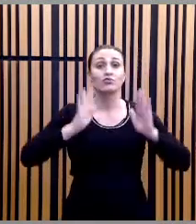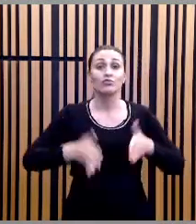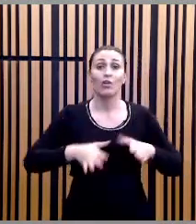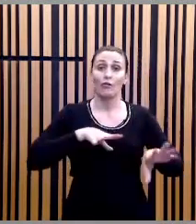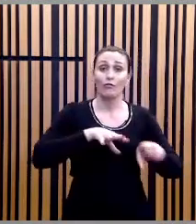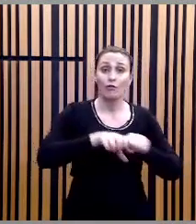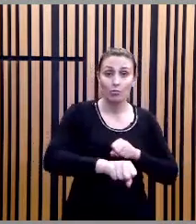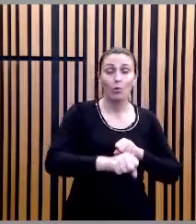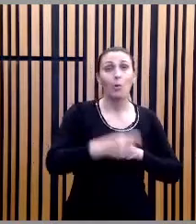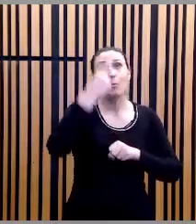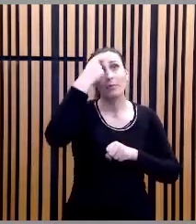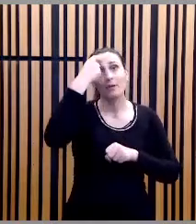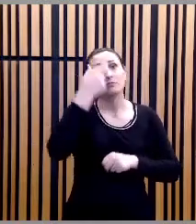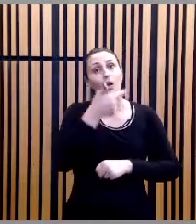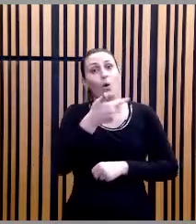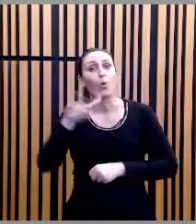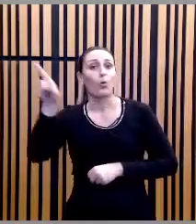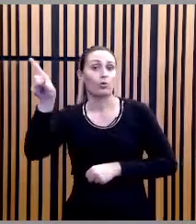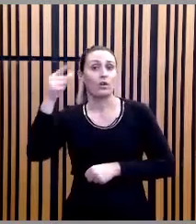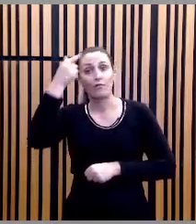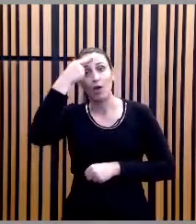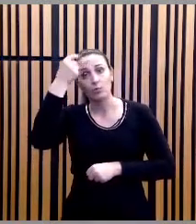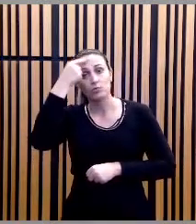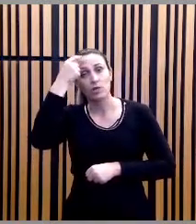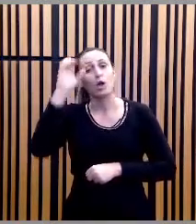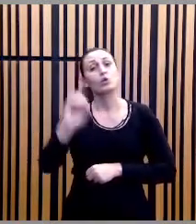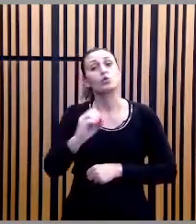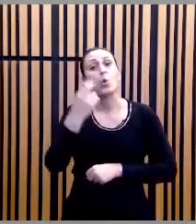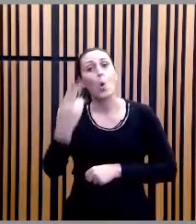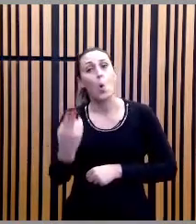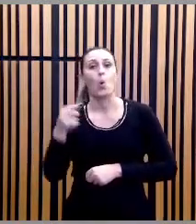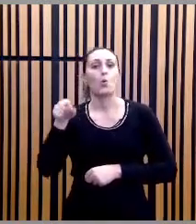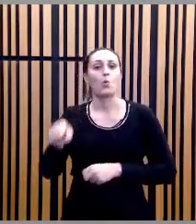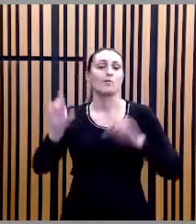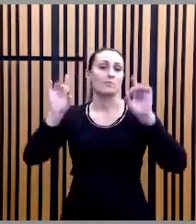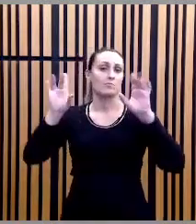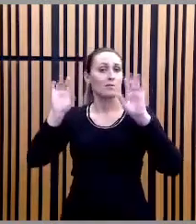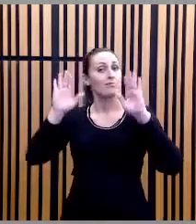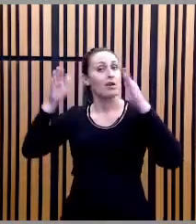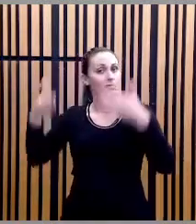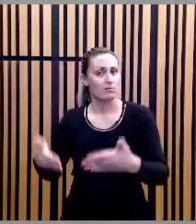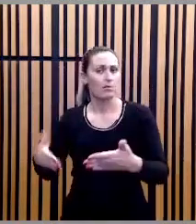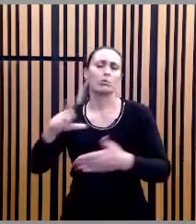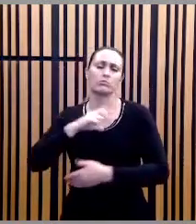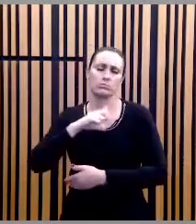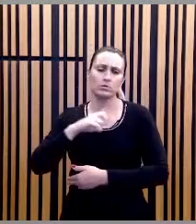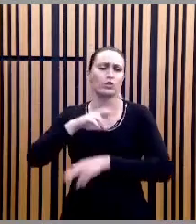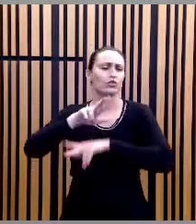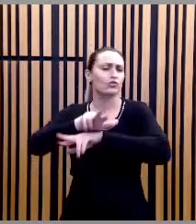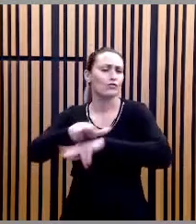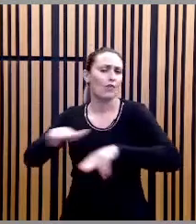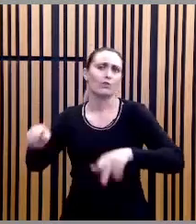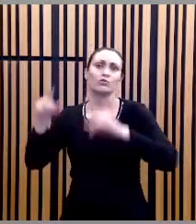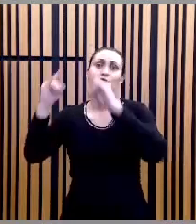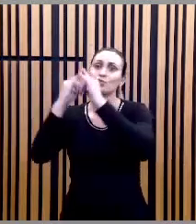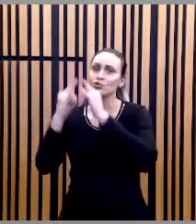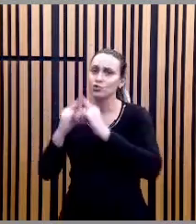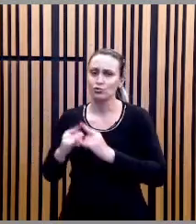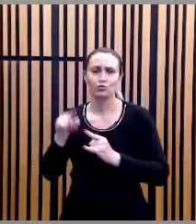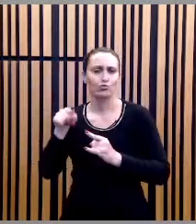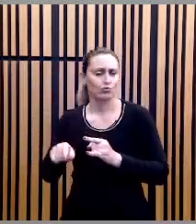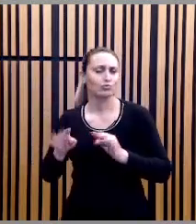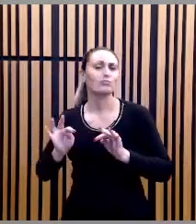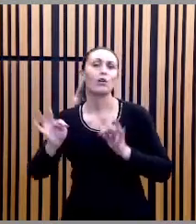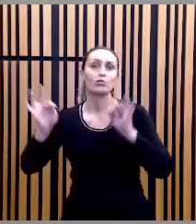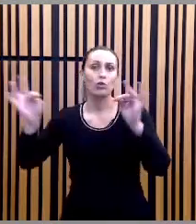aí fazer ou uma segunda graduação ou uma especialização, né? A gente tem vários institutos tecnológicos aí,